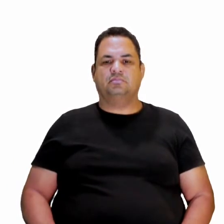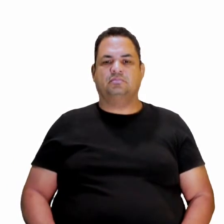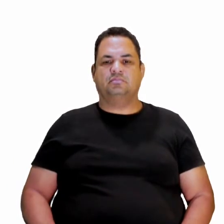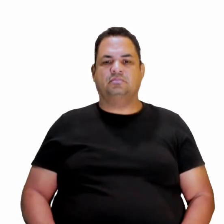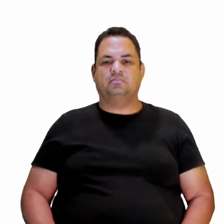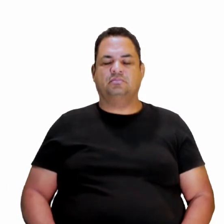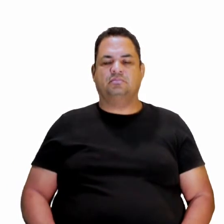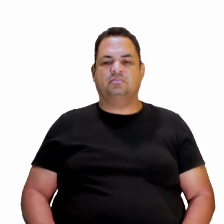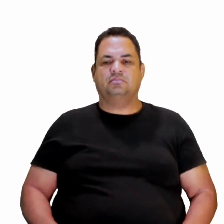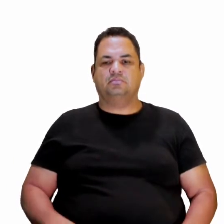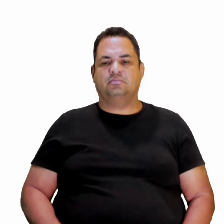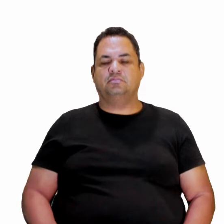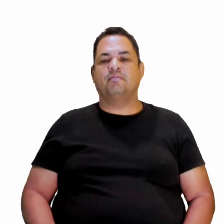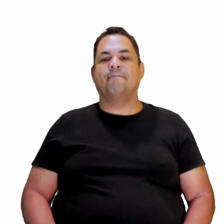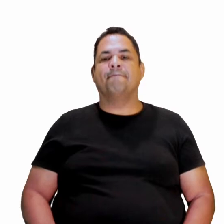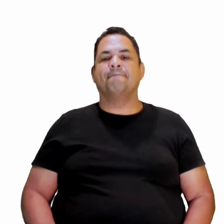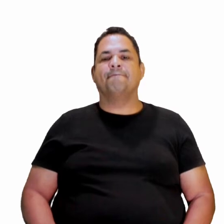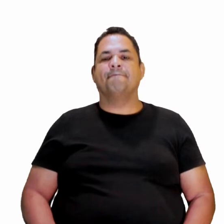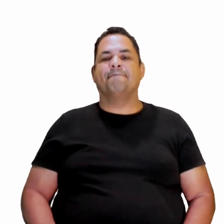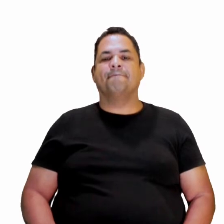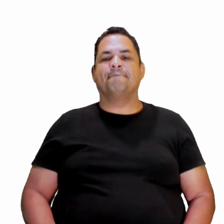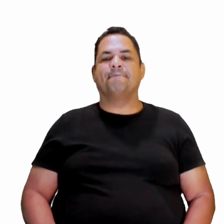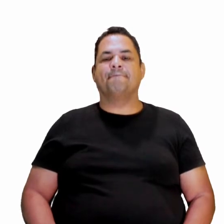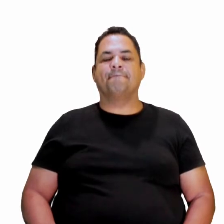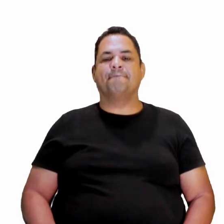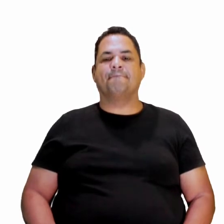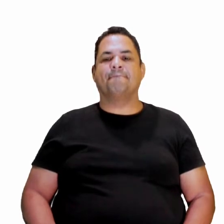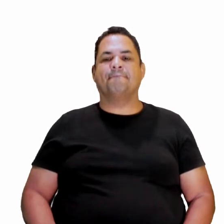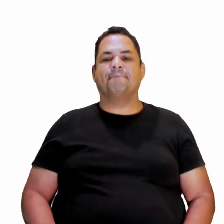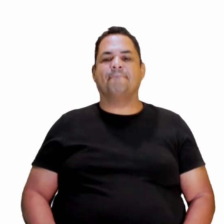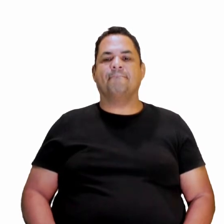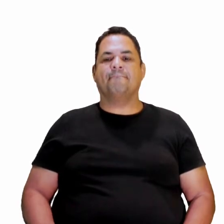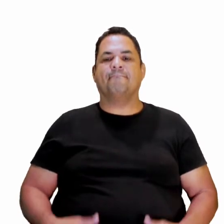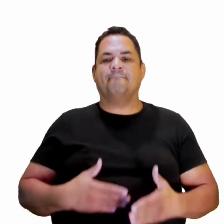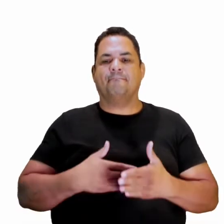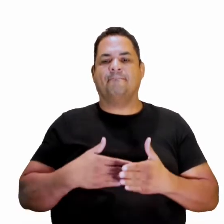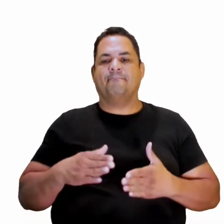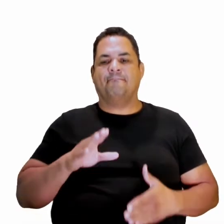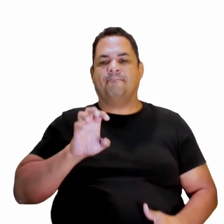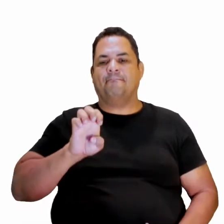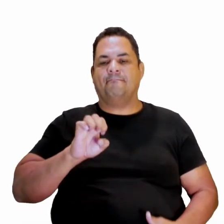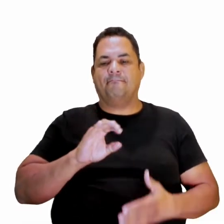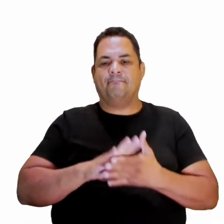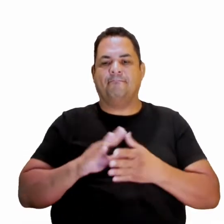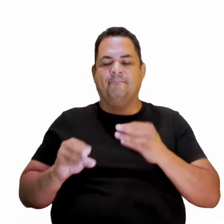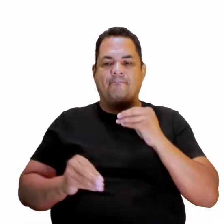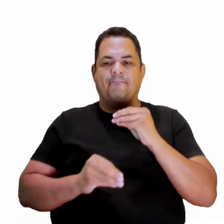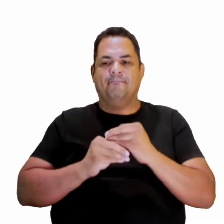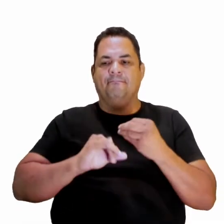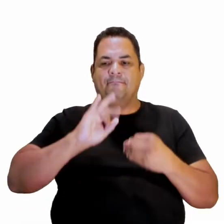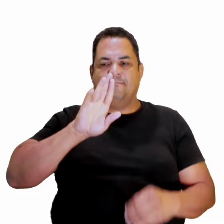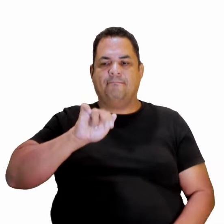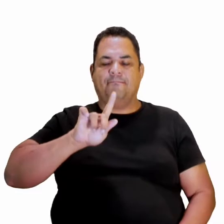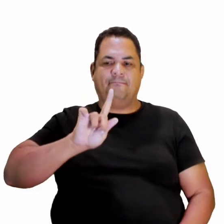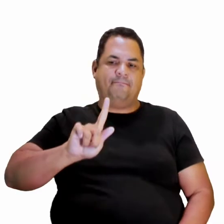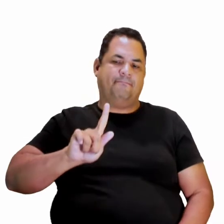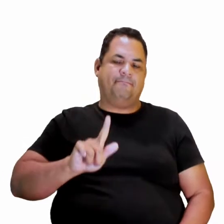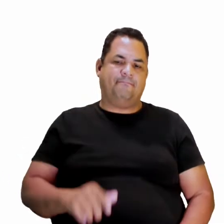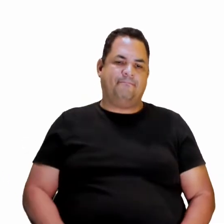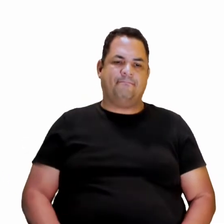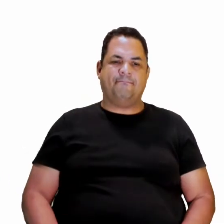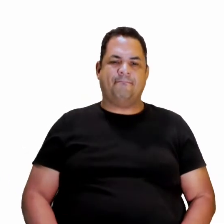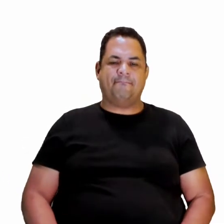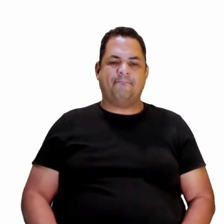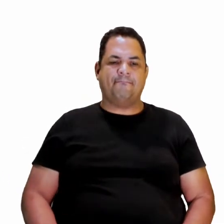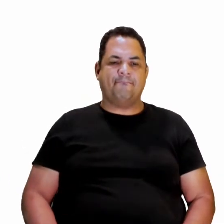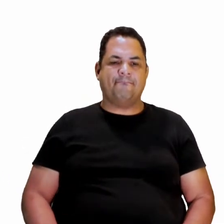gonna rising. Então, rising sem a letra E. E aí é o que a gente diz aqui. When